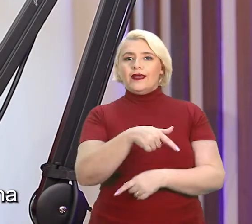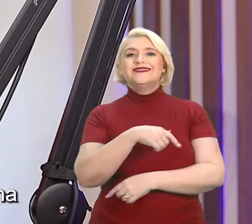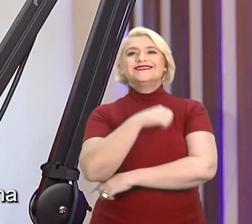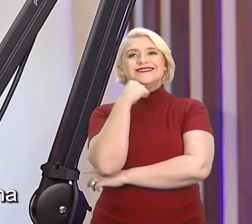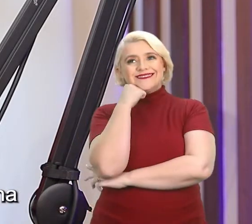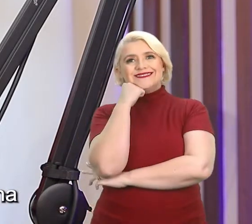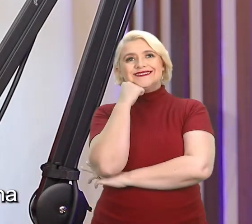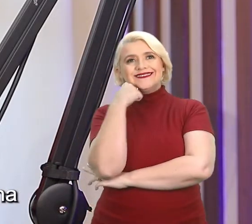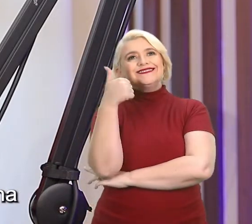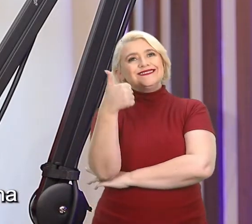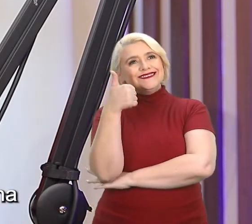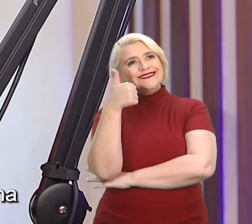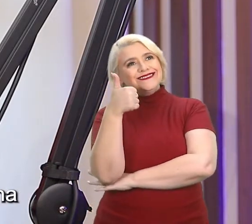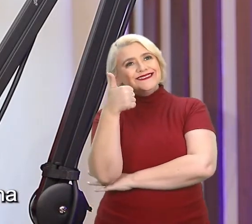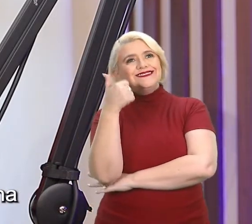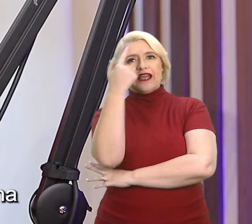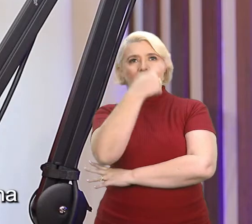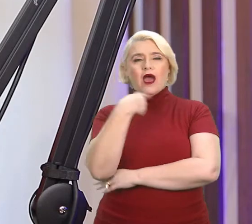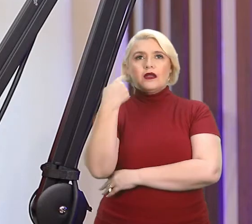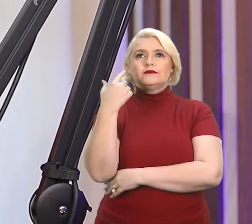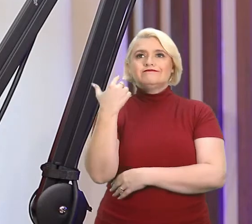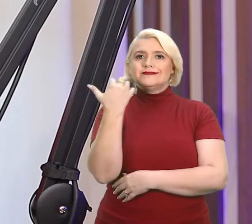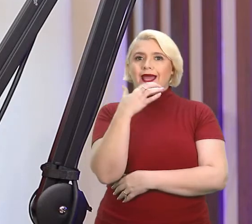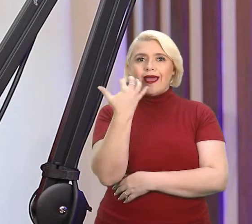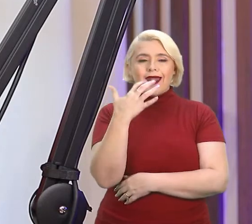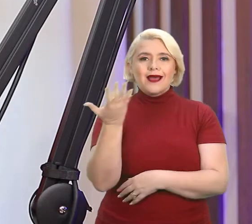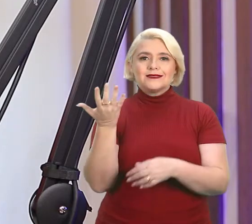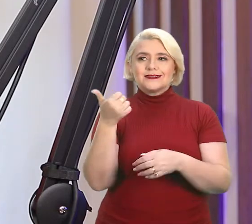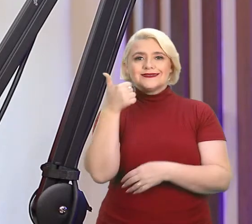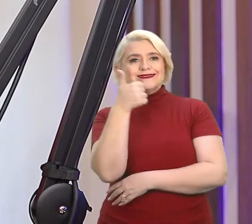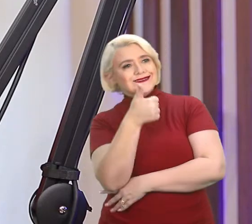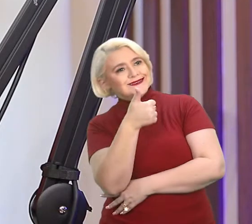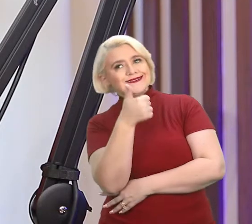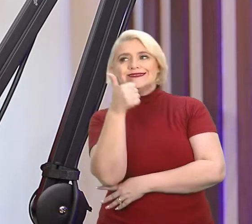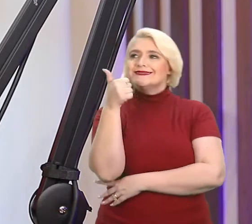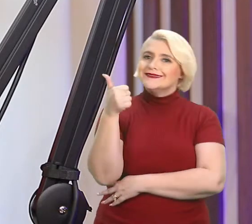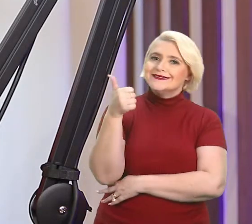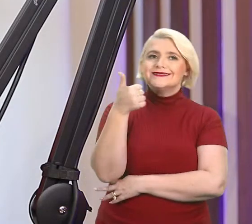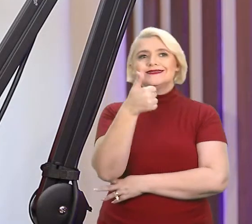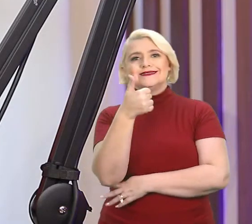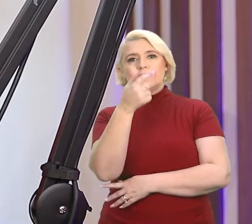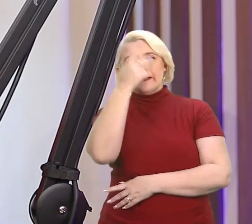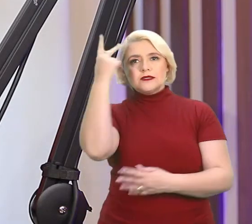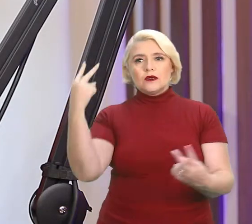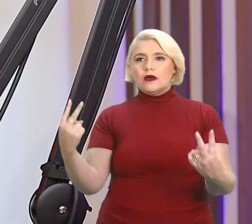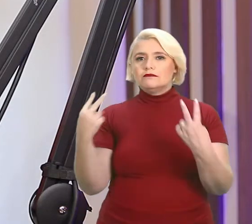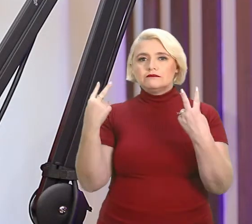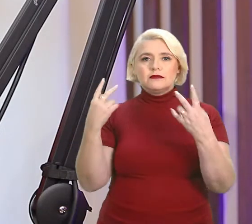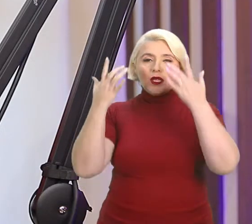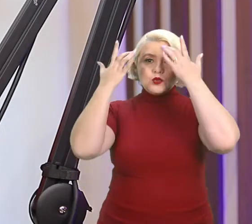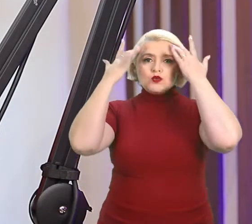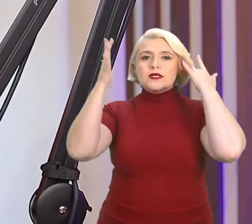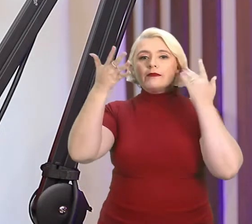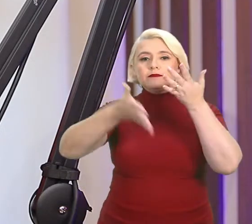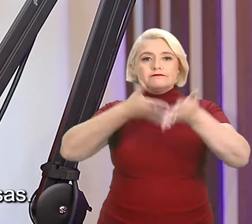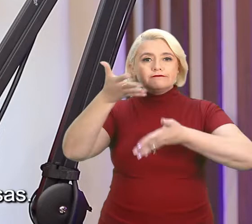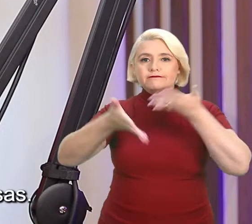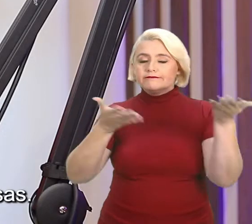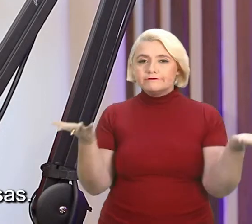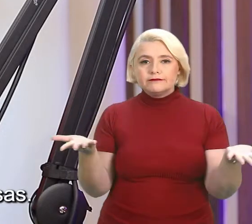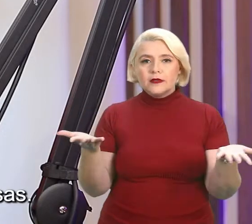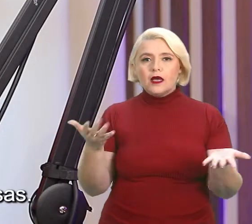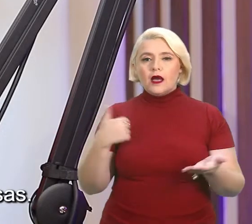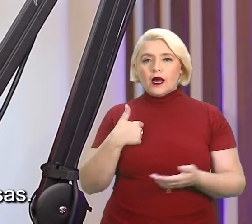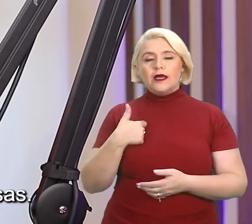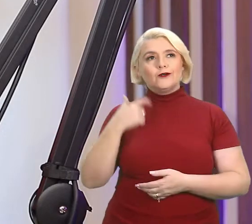dando um sorrisinho assim de lado e um joinha, né, pro culto inteirinho. E aí eu falei, eu não vou ficar passando essa vergonha, não. Como